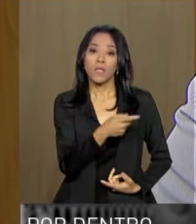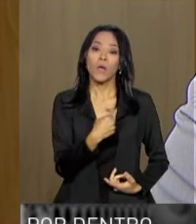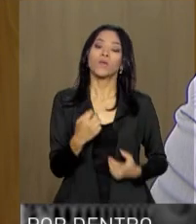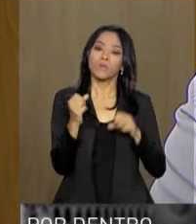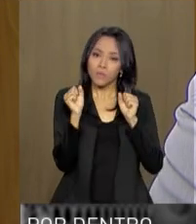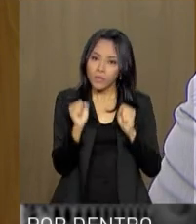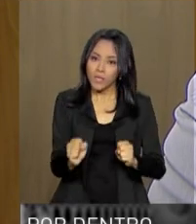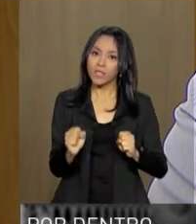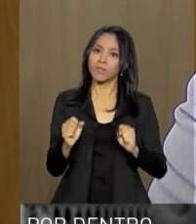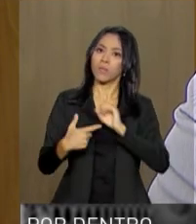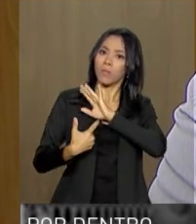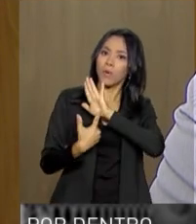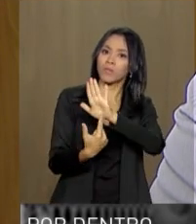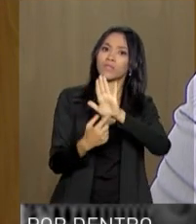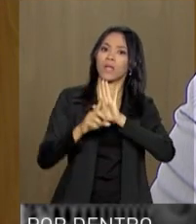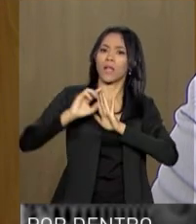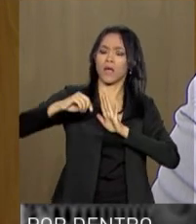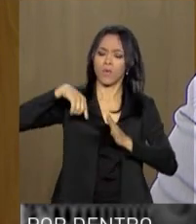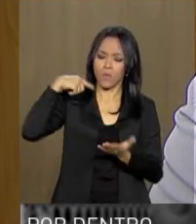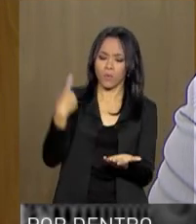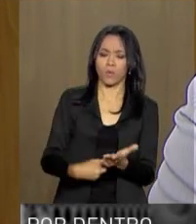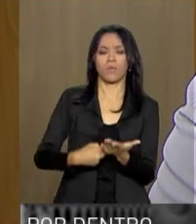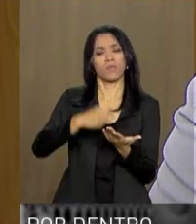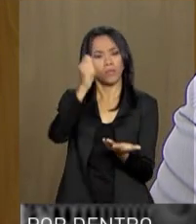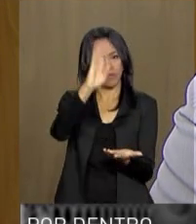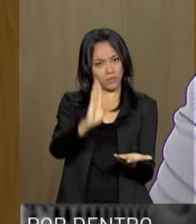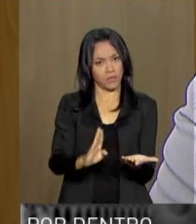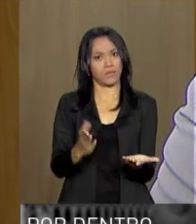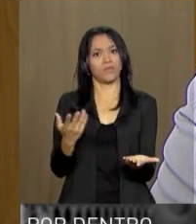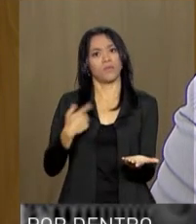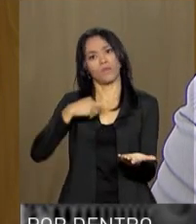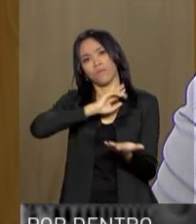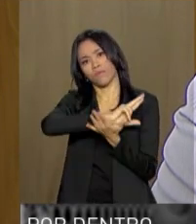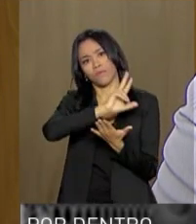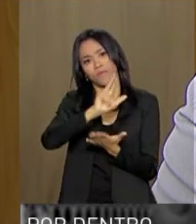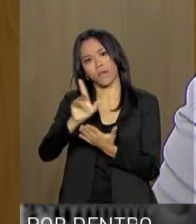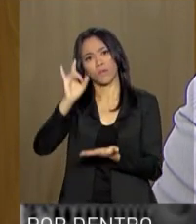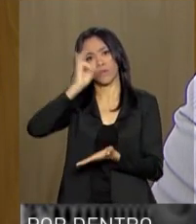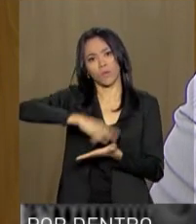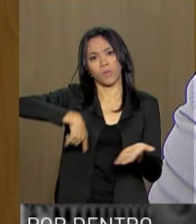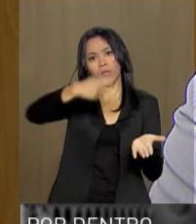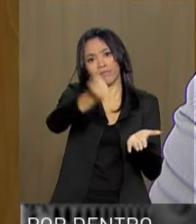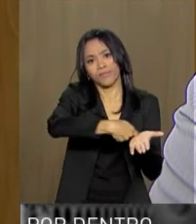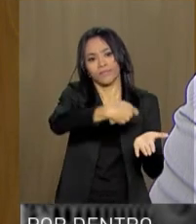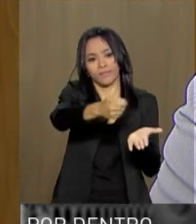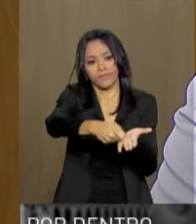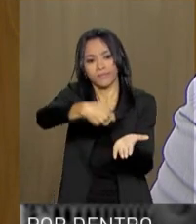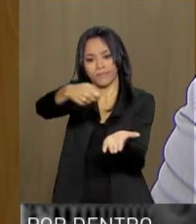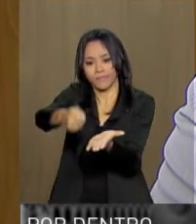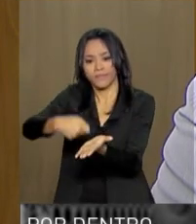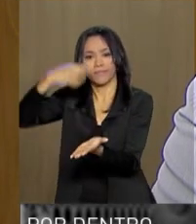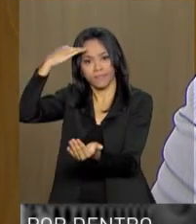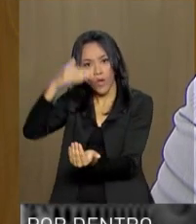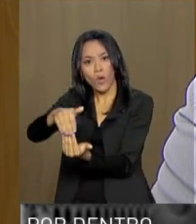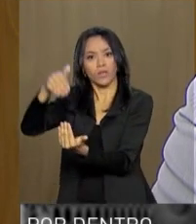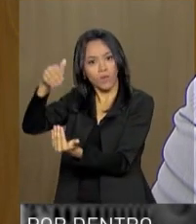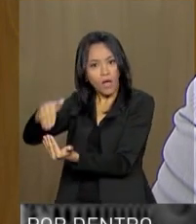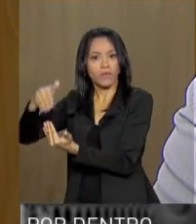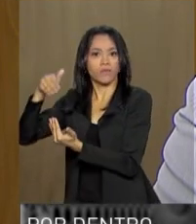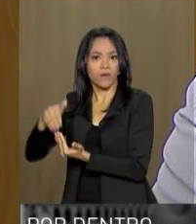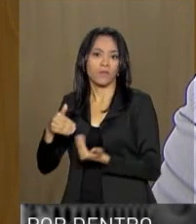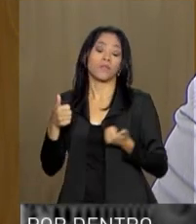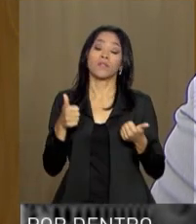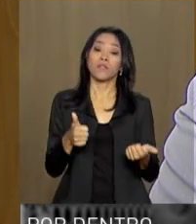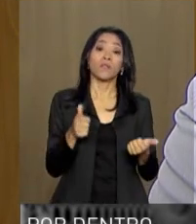mostrar além do compromisso do brasil é com todos os acordos com todos os os acordos ali firmados em